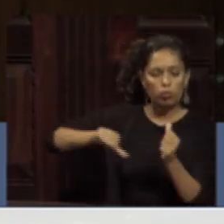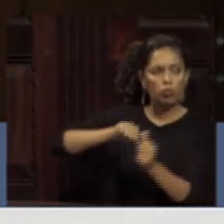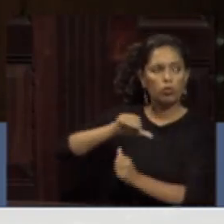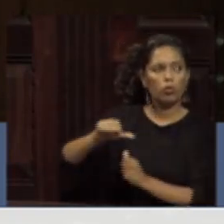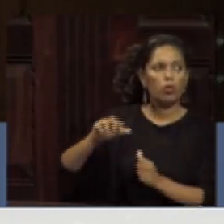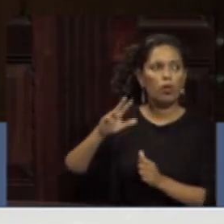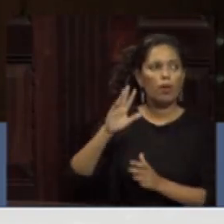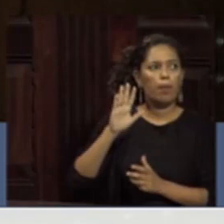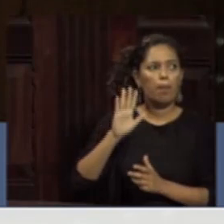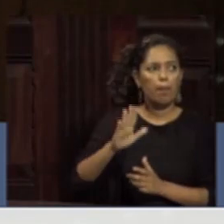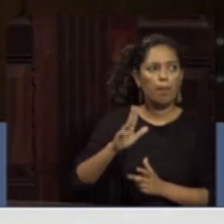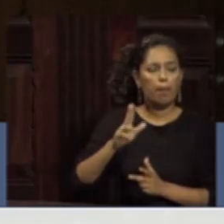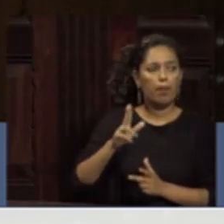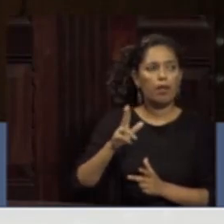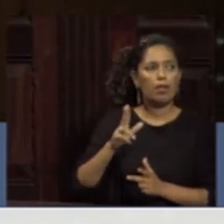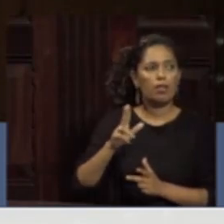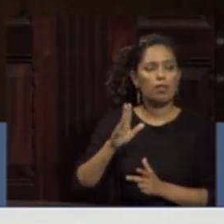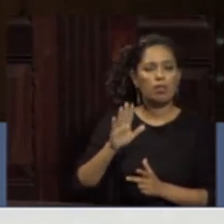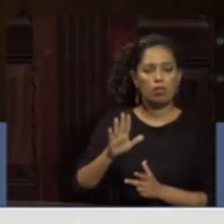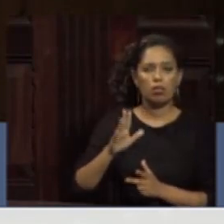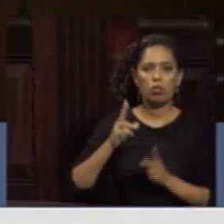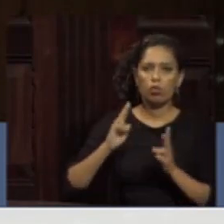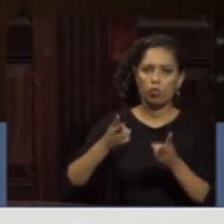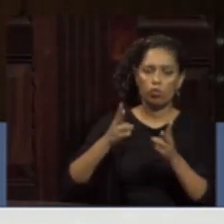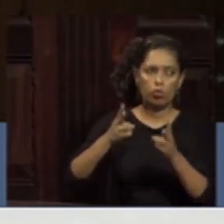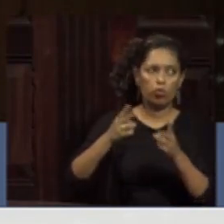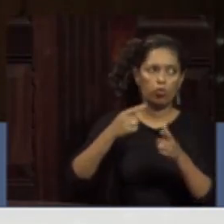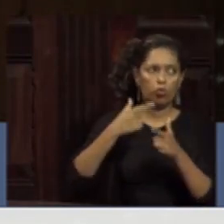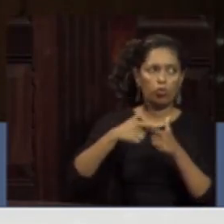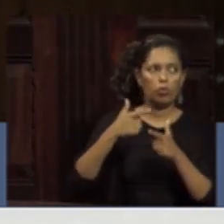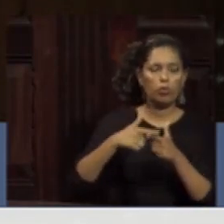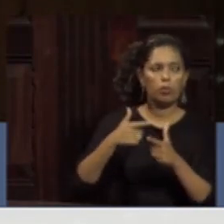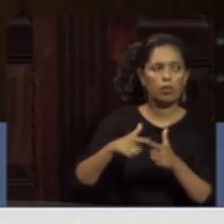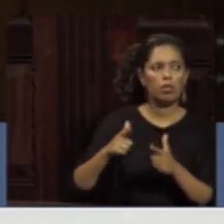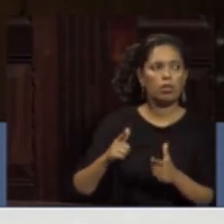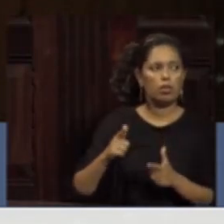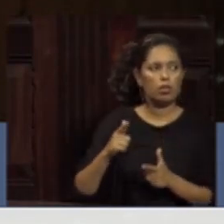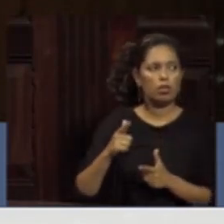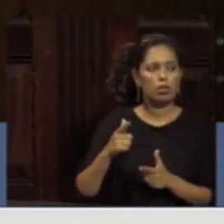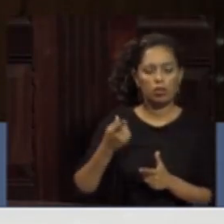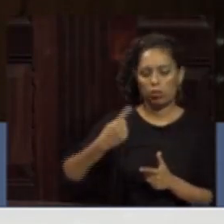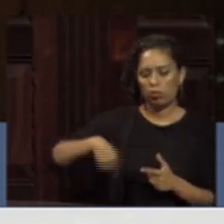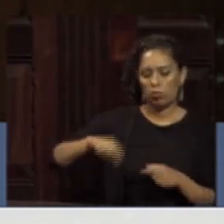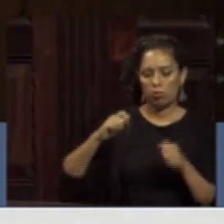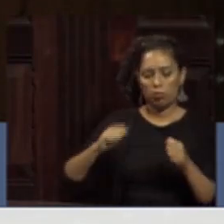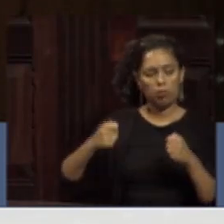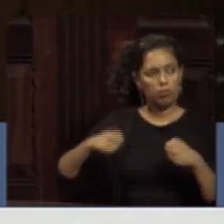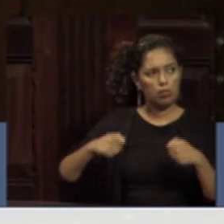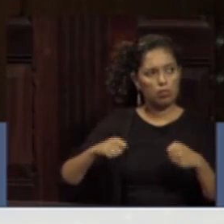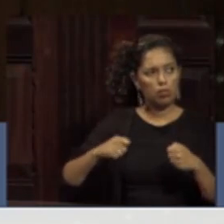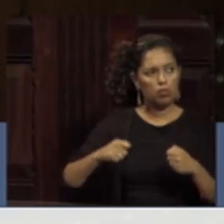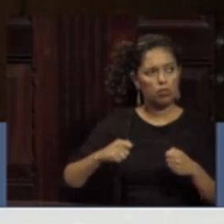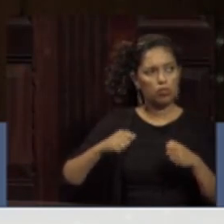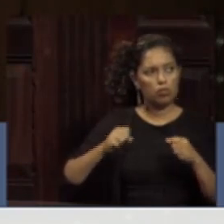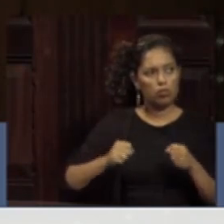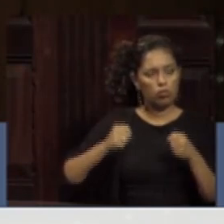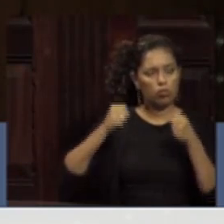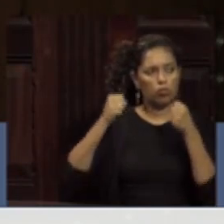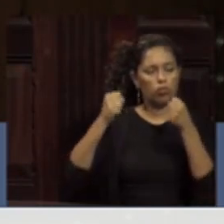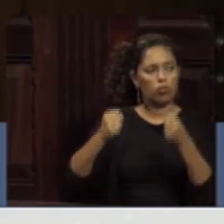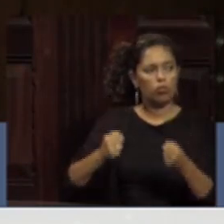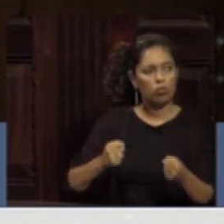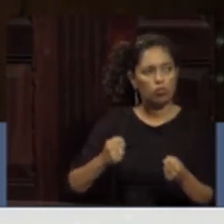SEDUC continua a estratégia de fazer a maldade no atacado, a gente tem que reagir para abrir negociações no